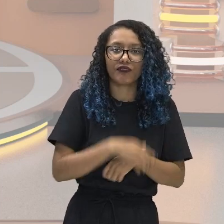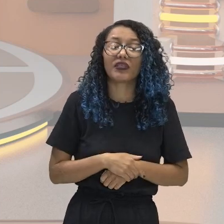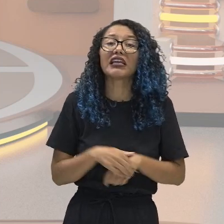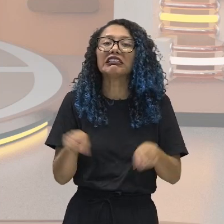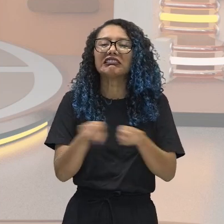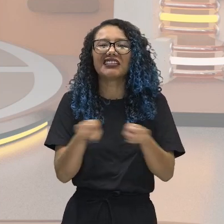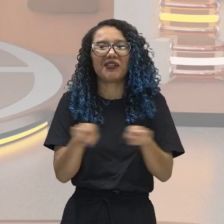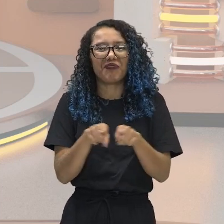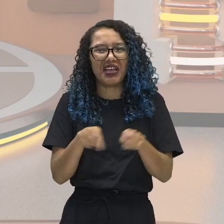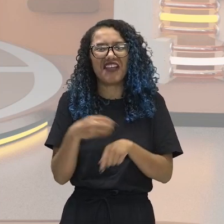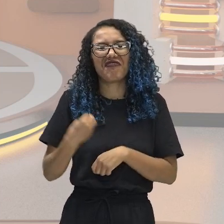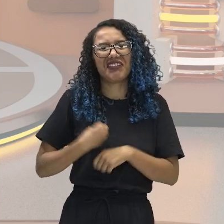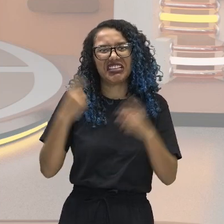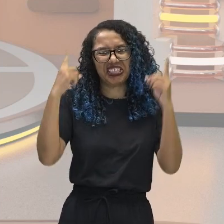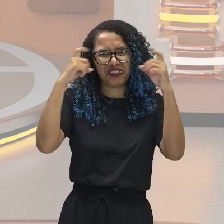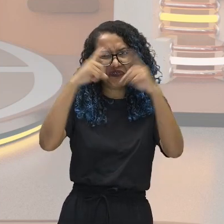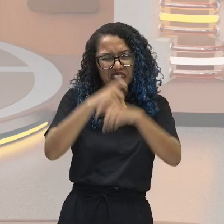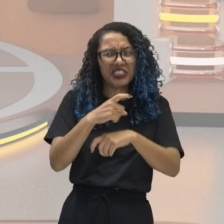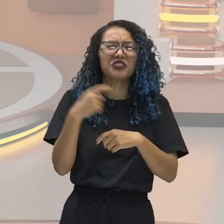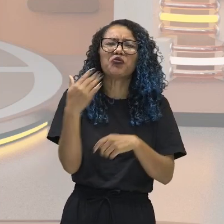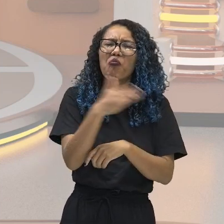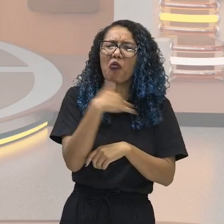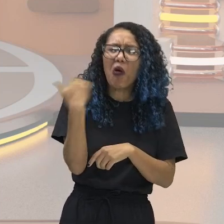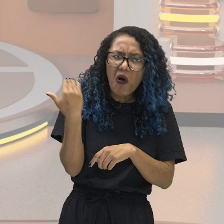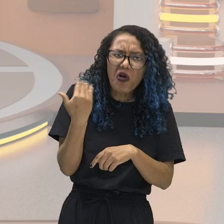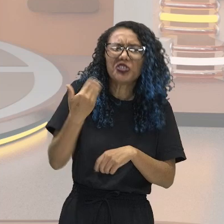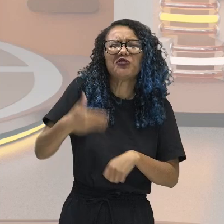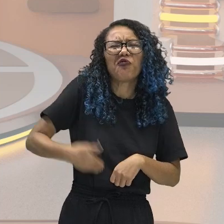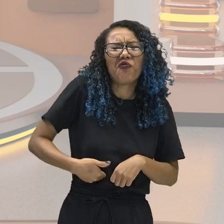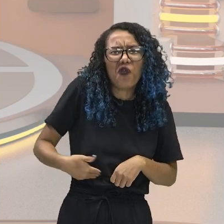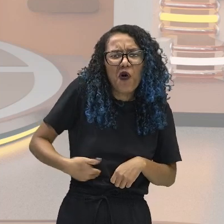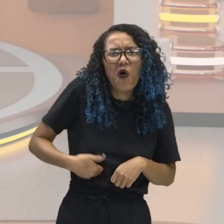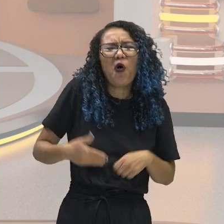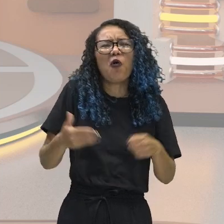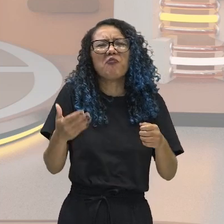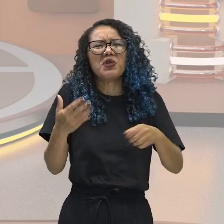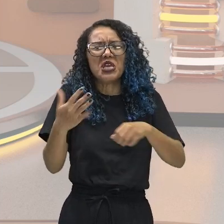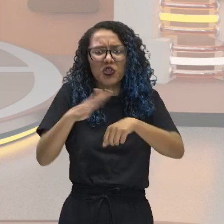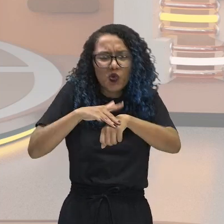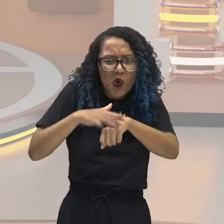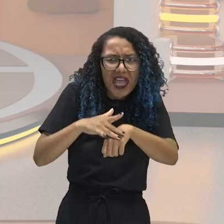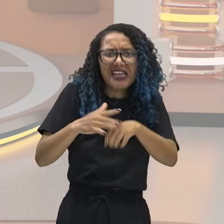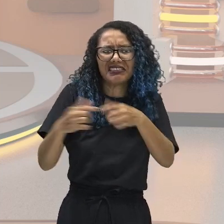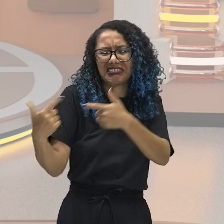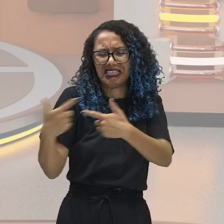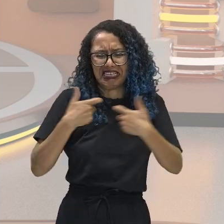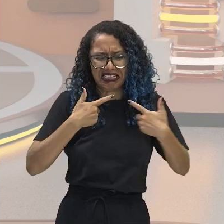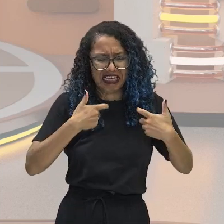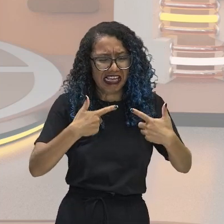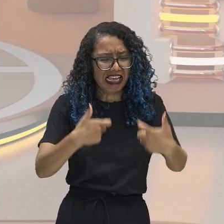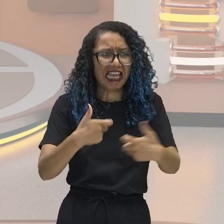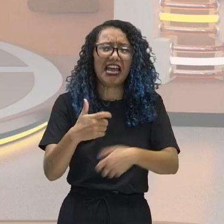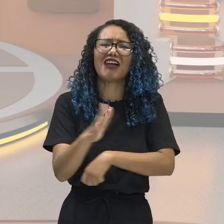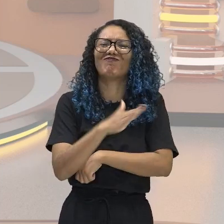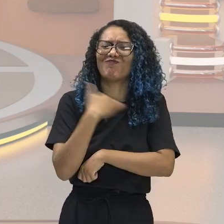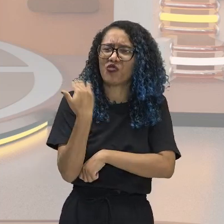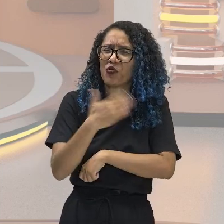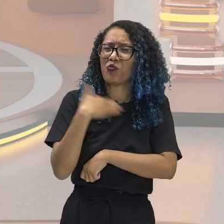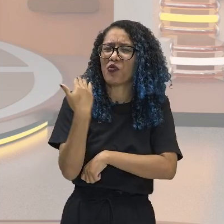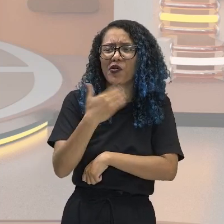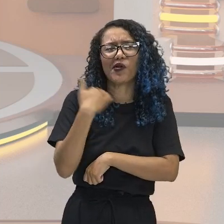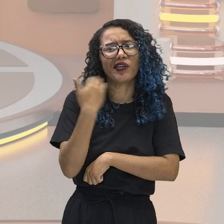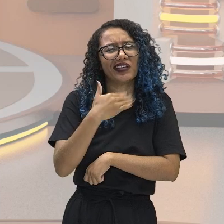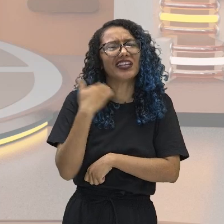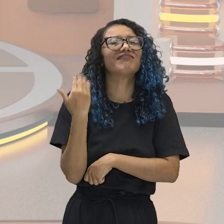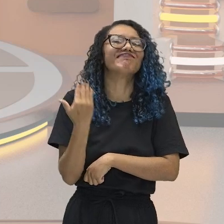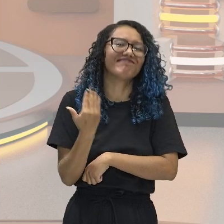com a morte. Morte por fome, morte por peste, morte por guerra. Então a morte era algo corriqueiro e cotidiano para